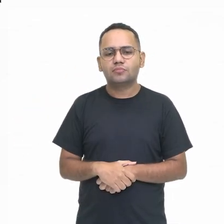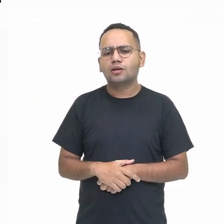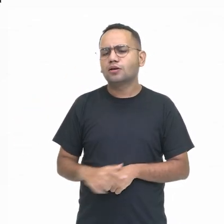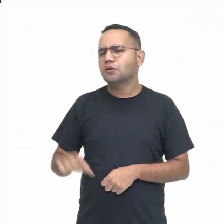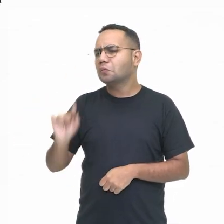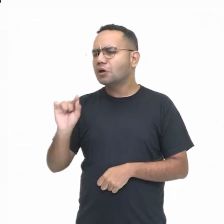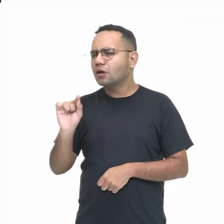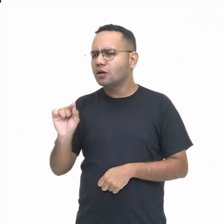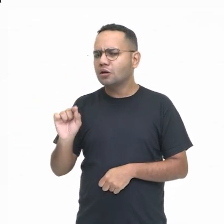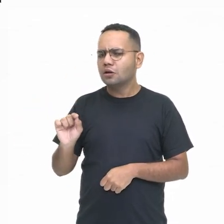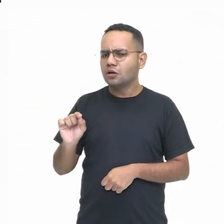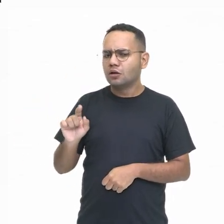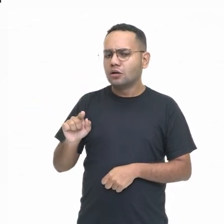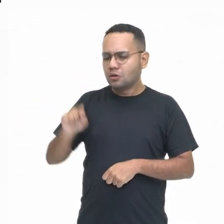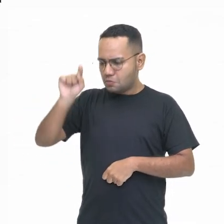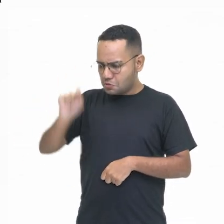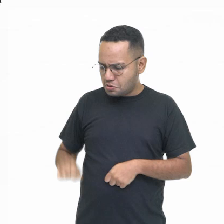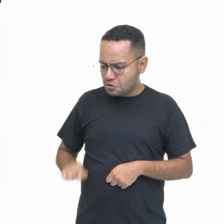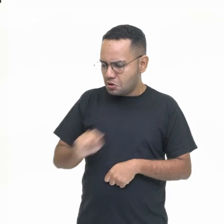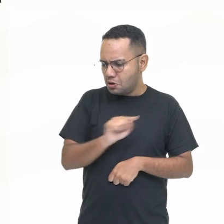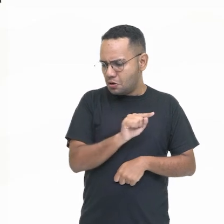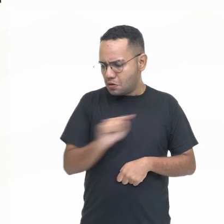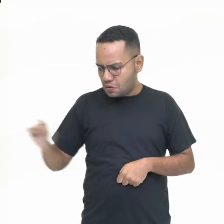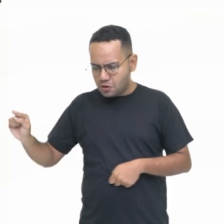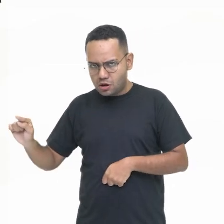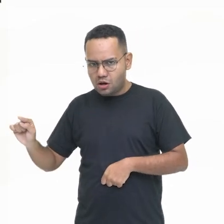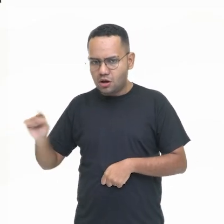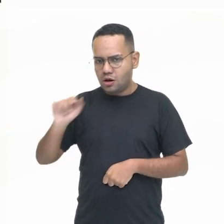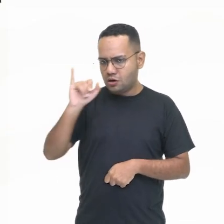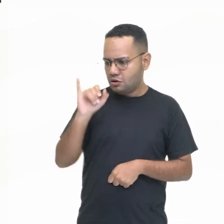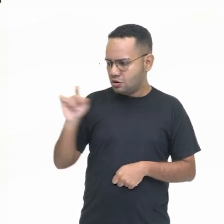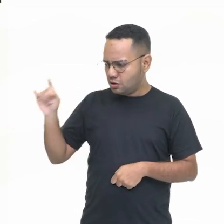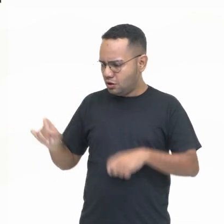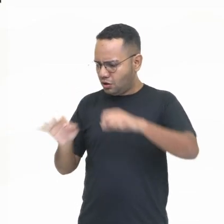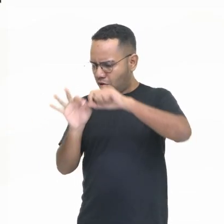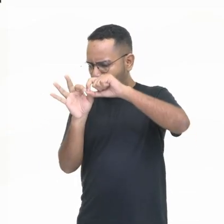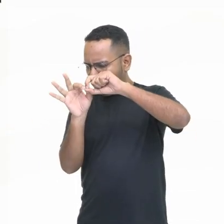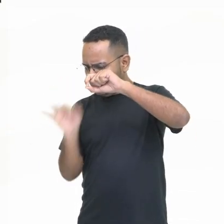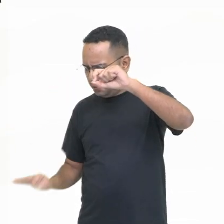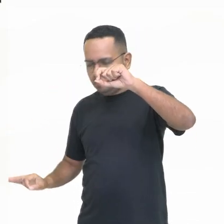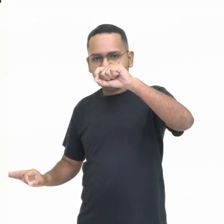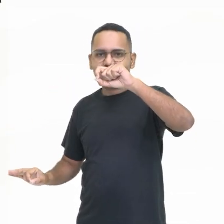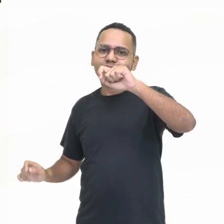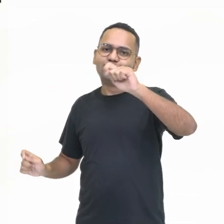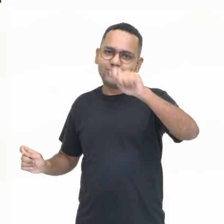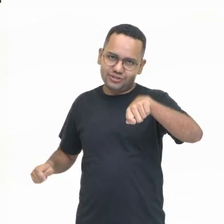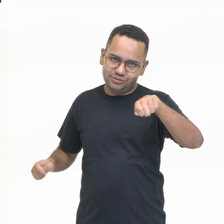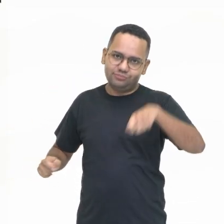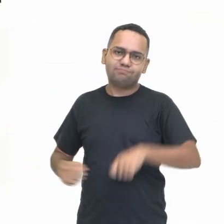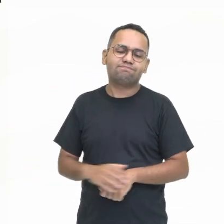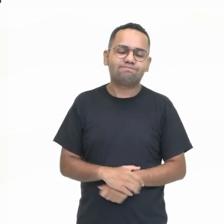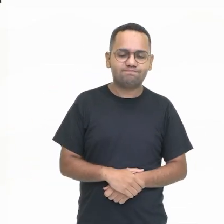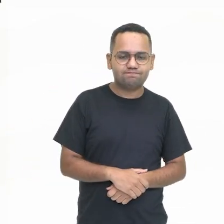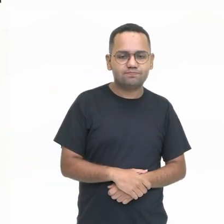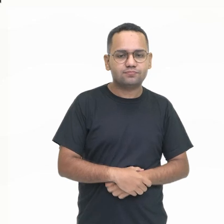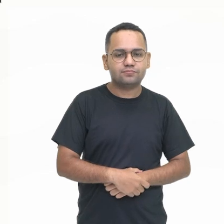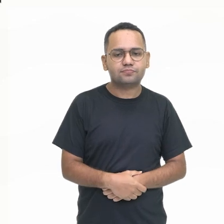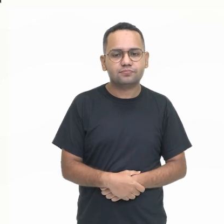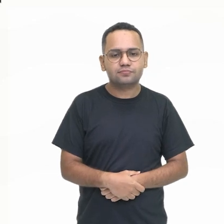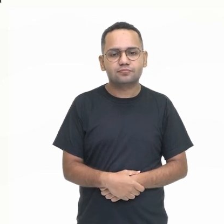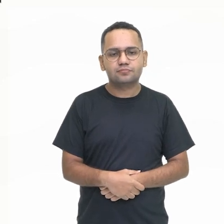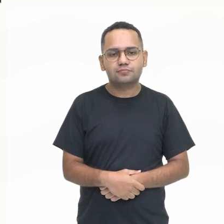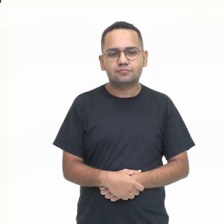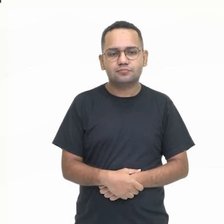decrescente. Tá legal? Então, olha só. As funções representadas pelo gráfico abaixo têm domínio e contradomínio reais e agora essa função ela é